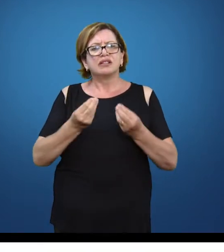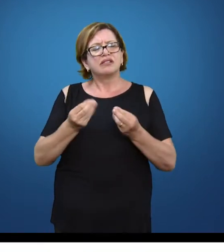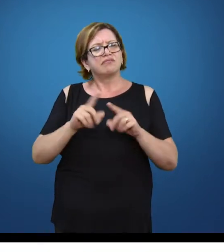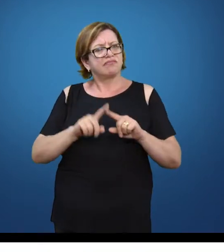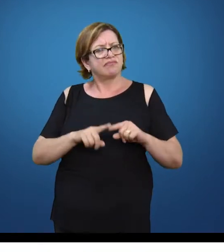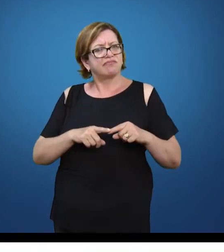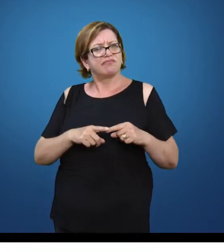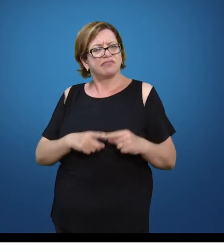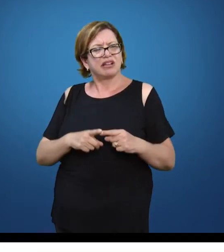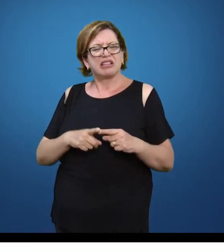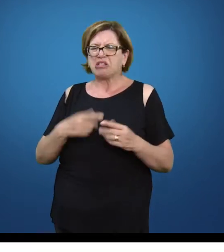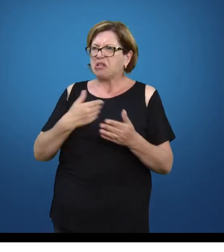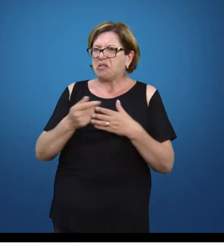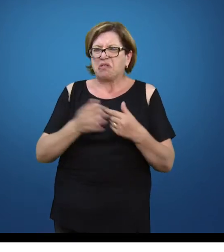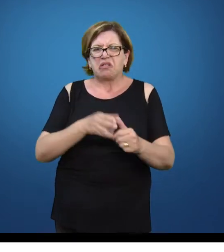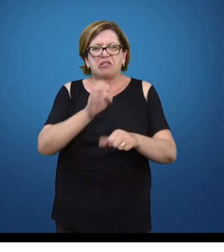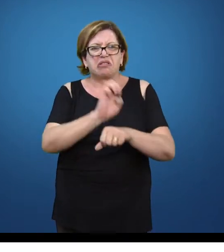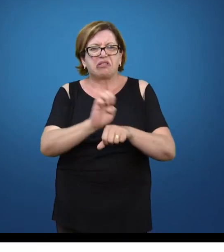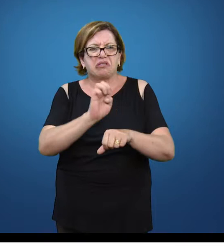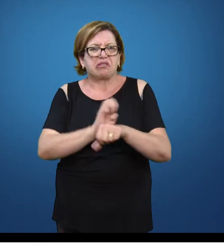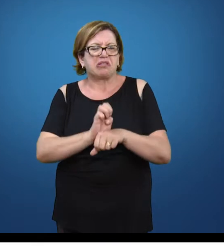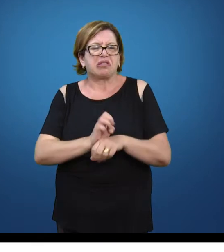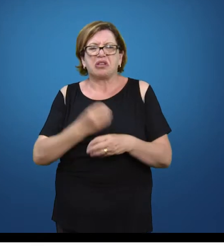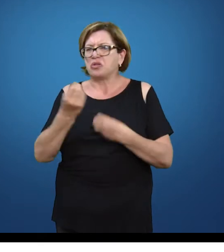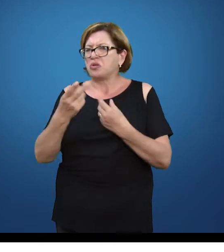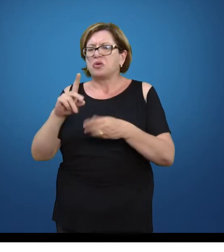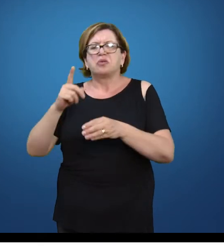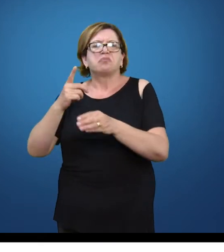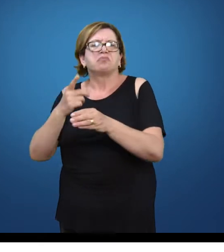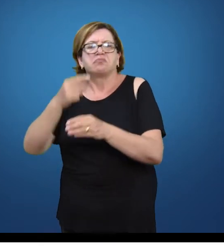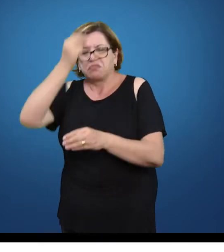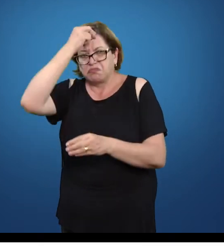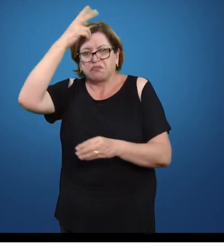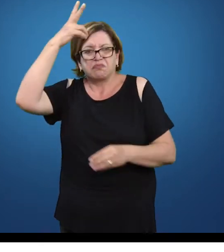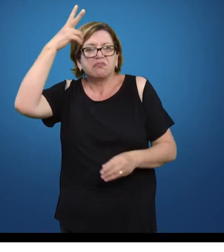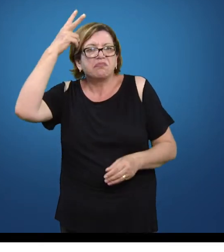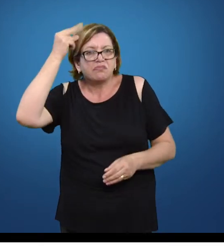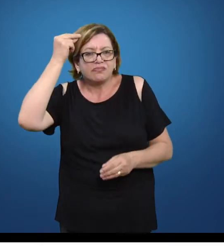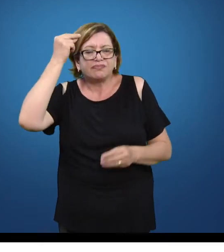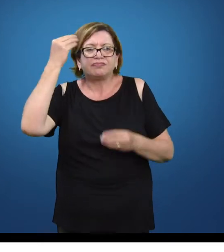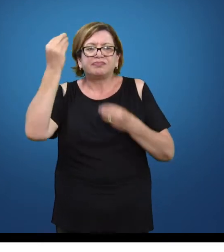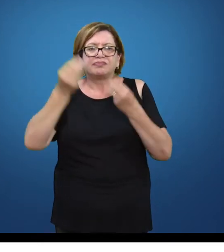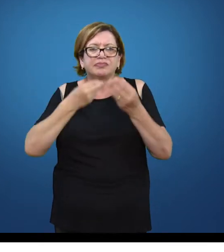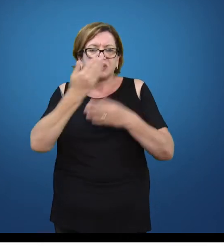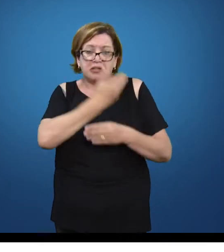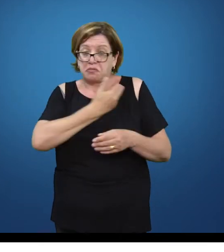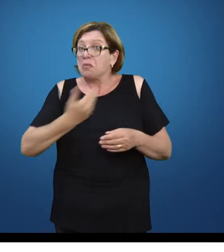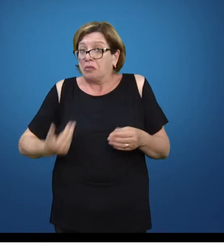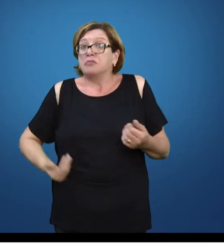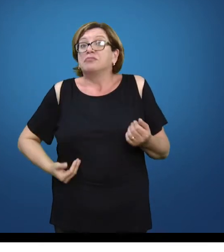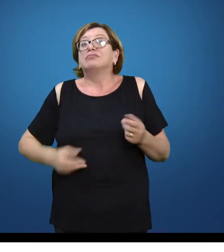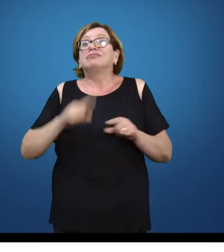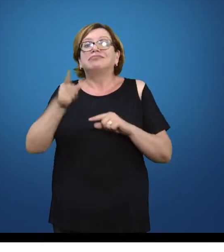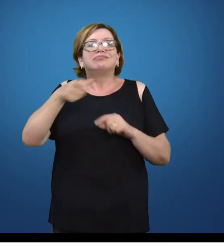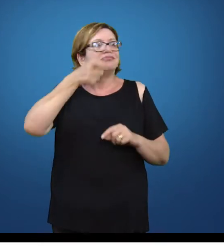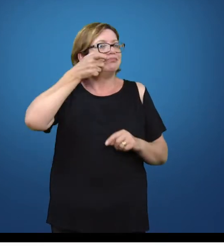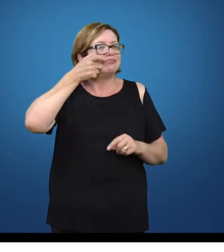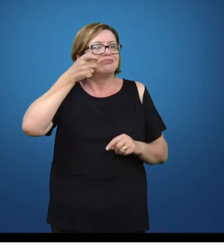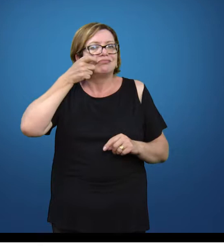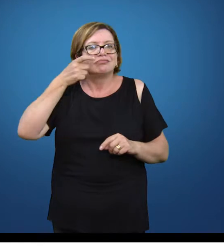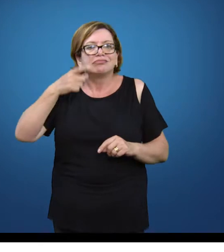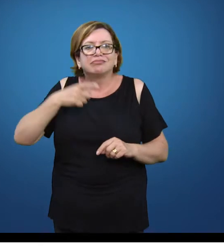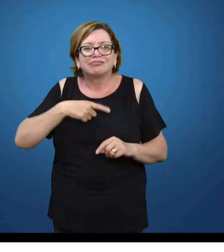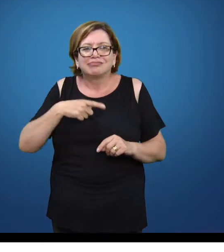que ela seja estadual, por mais que ela seja municipal, ou seja pública, você vai observar que tem